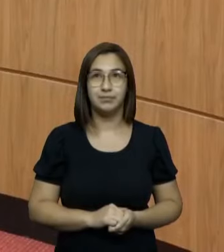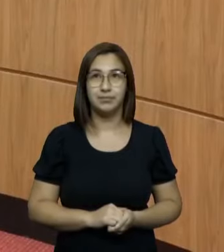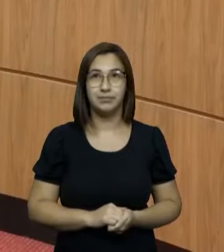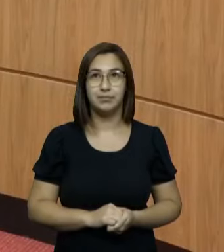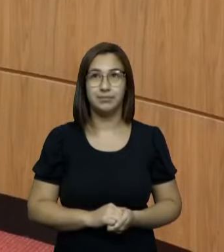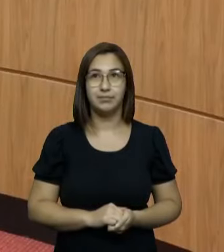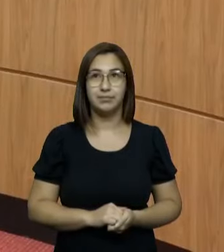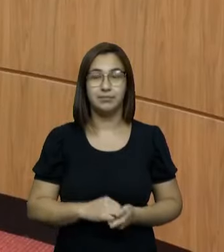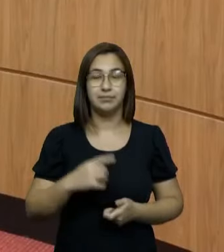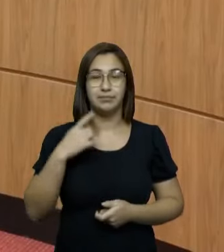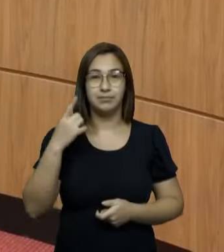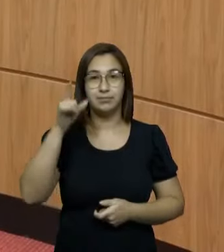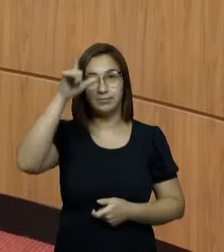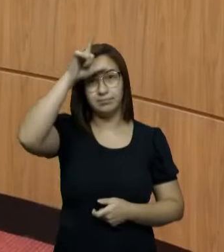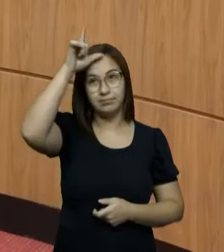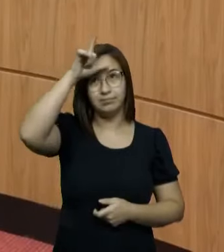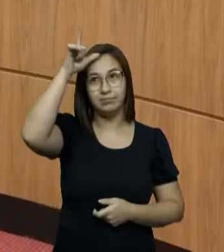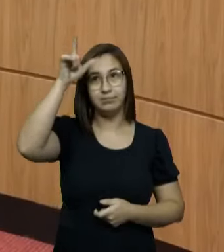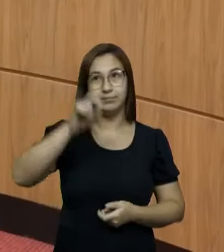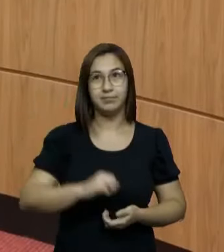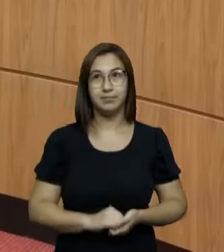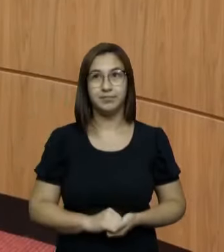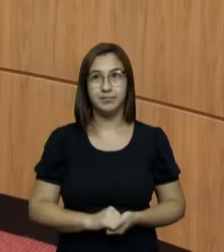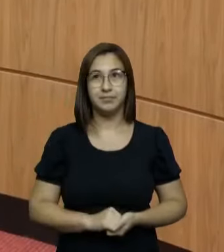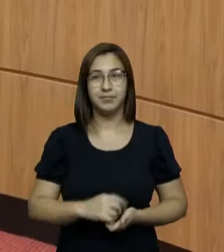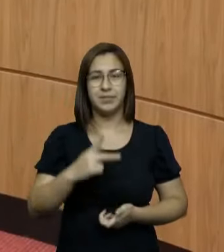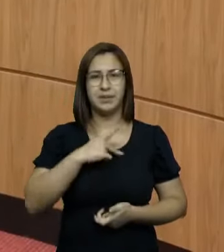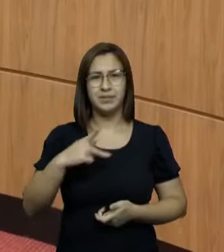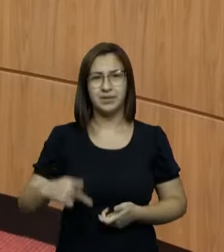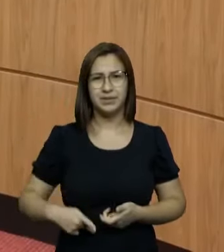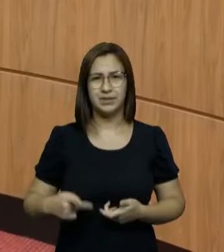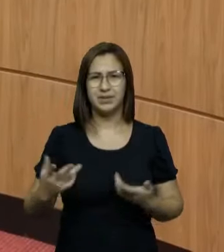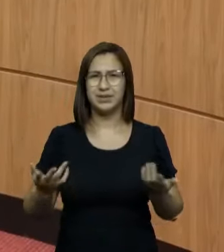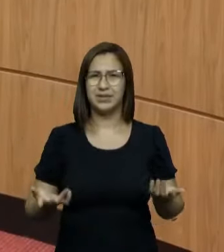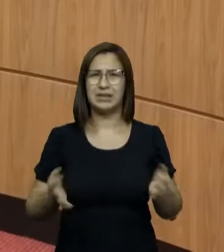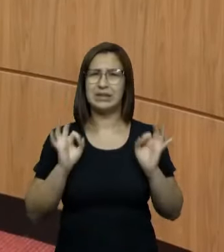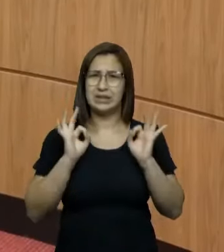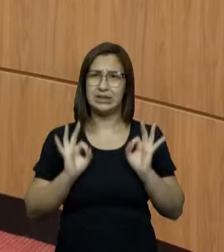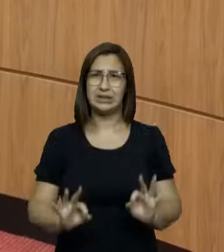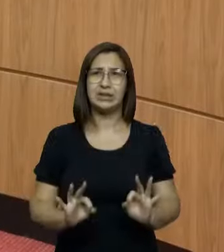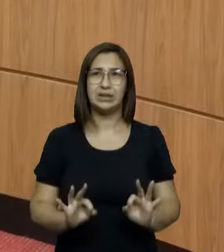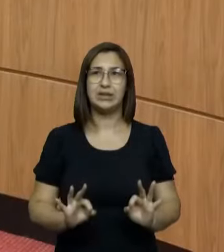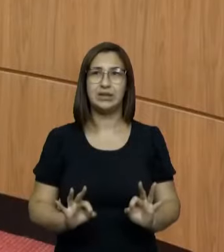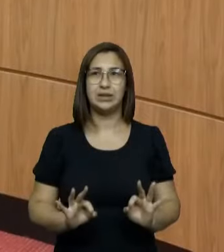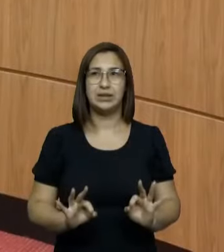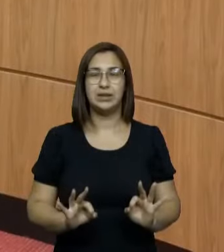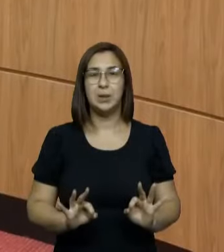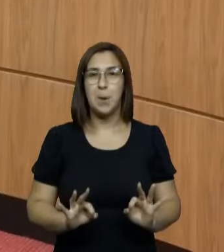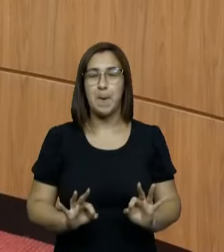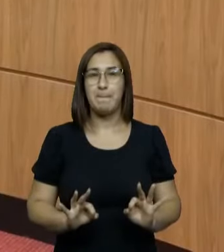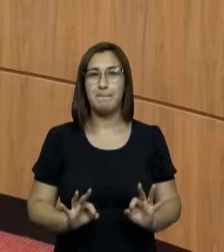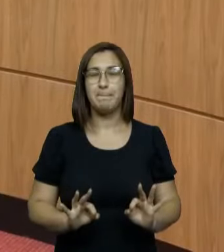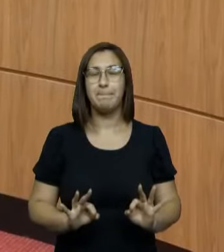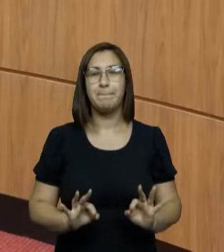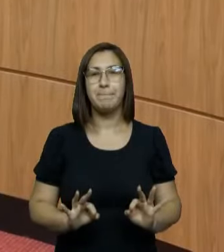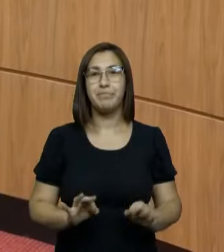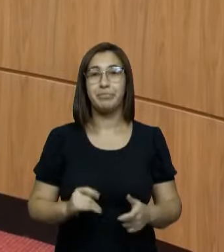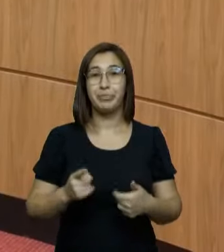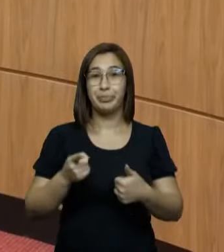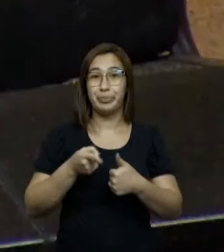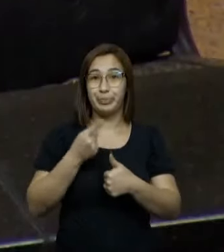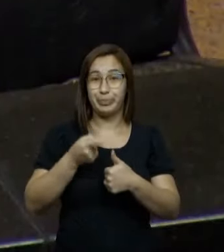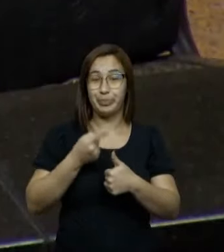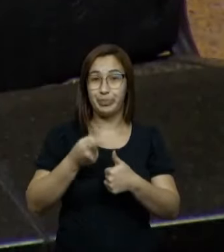deputado Sargento Lima, por favor. Presidente, com a mais absoluta certeza, o primeiro item ali de que